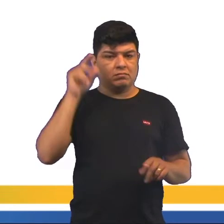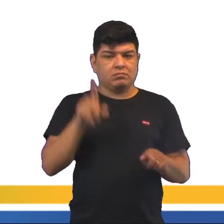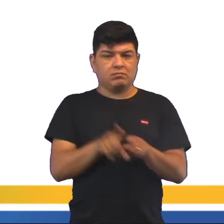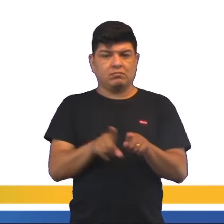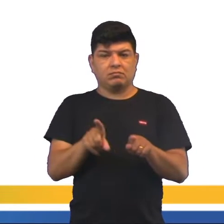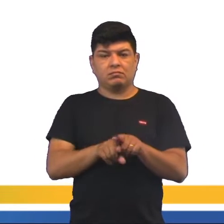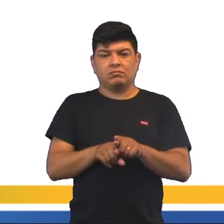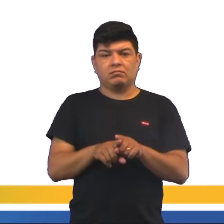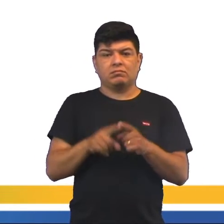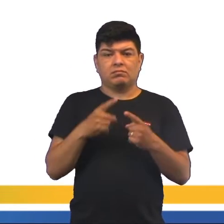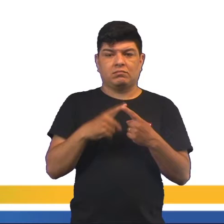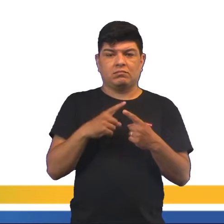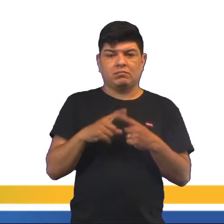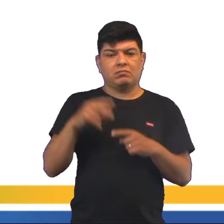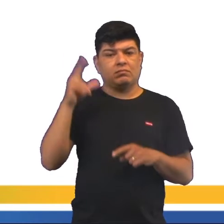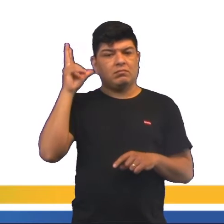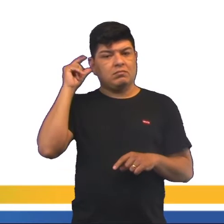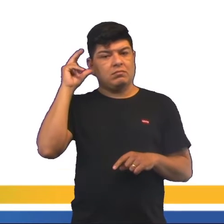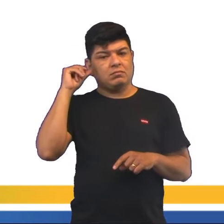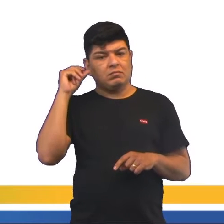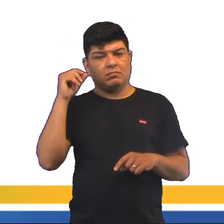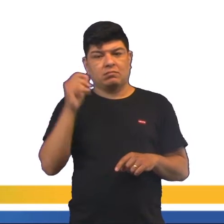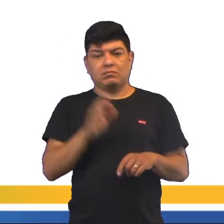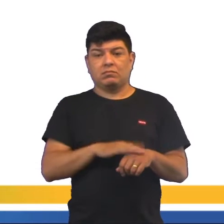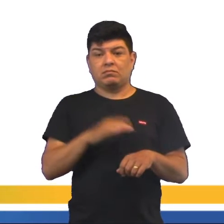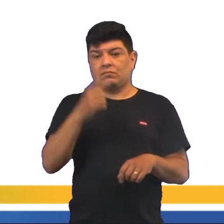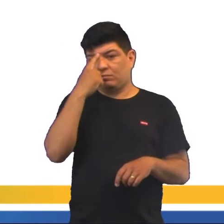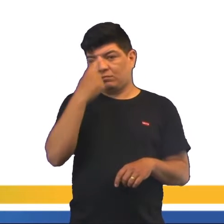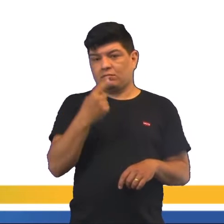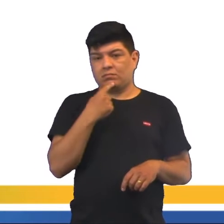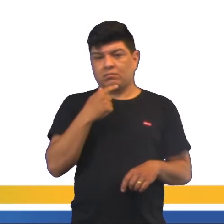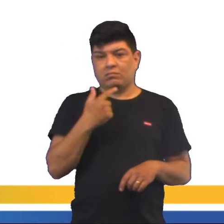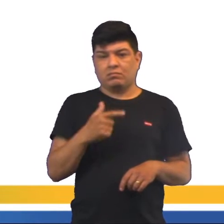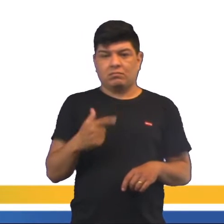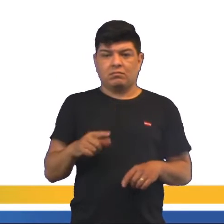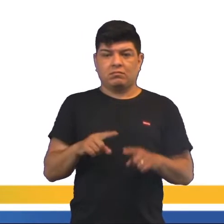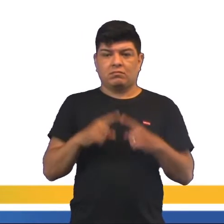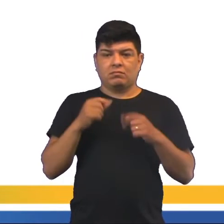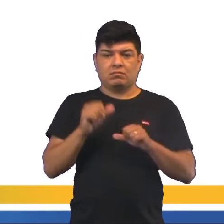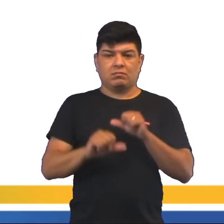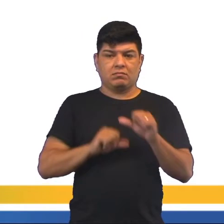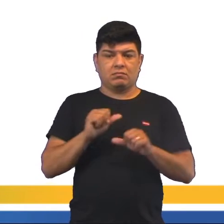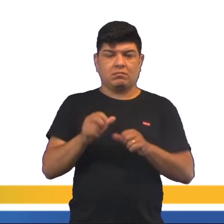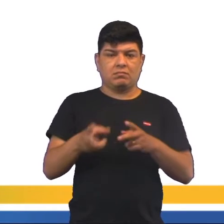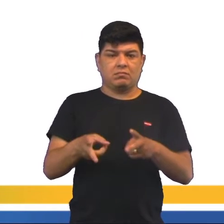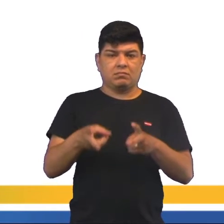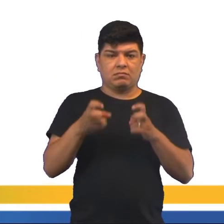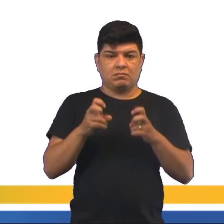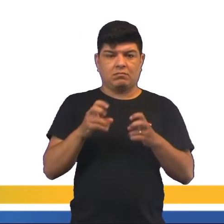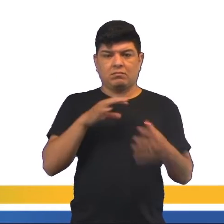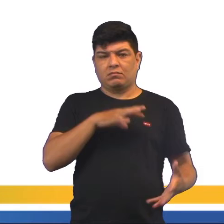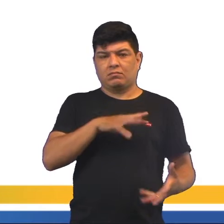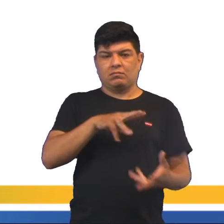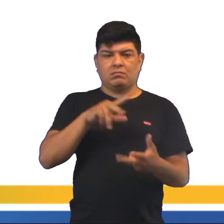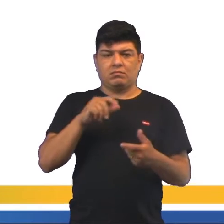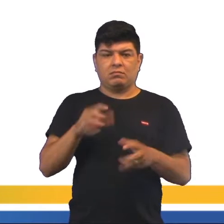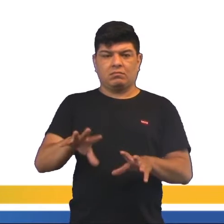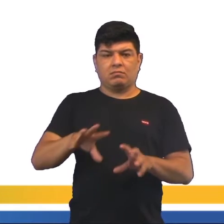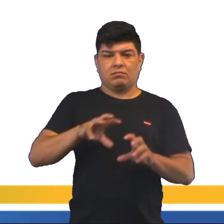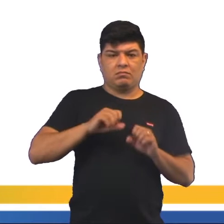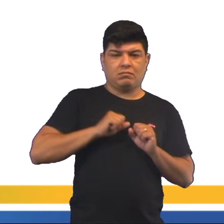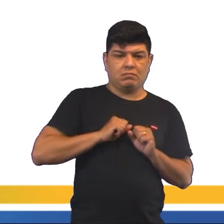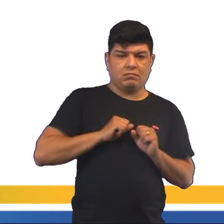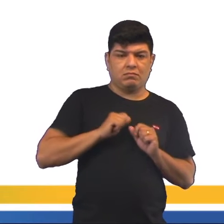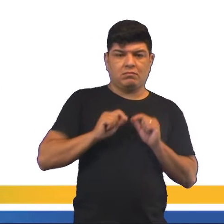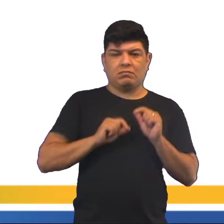peças audiovisuais. Para ele, o som não enriquece imagens, né? Então o som não deixa